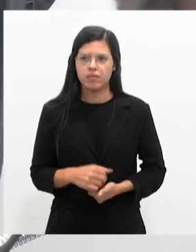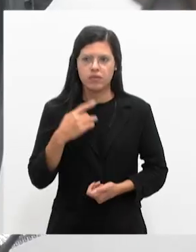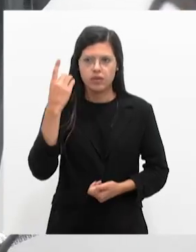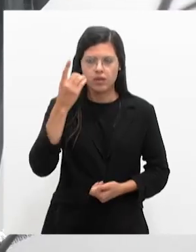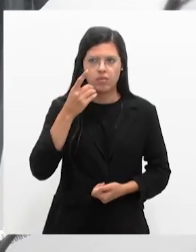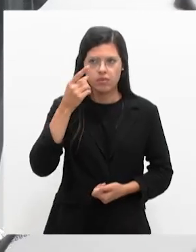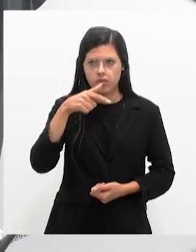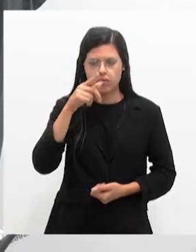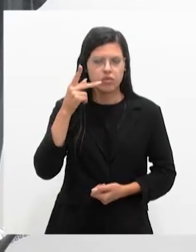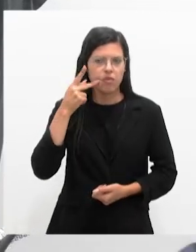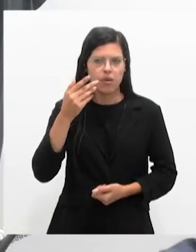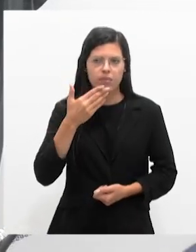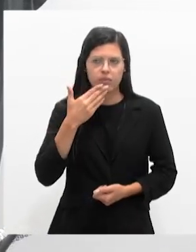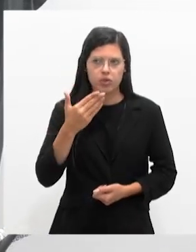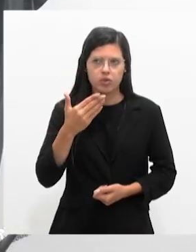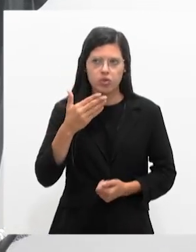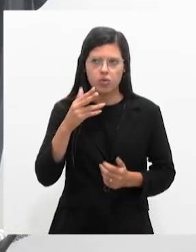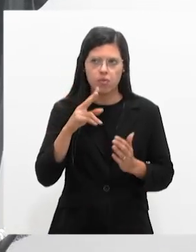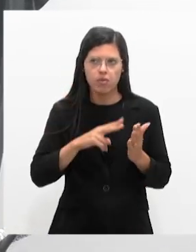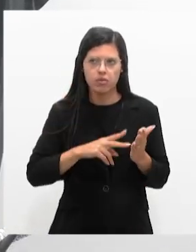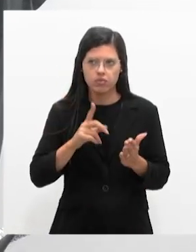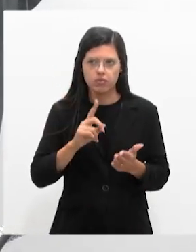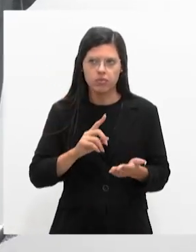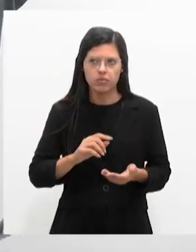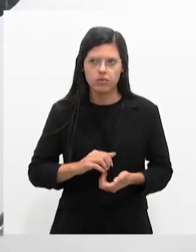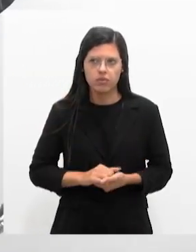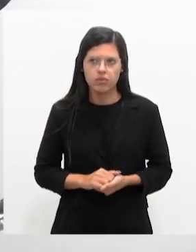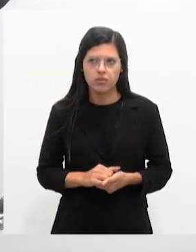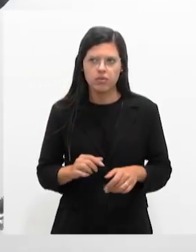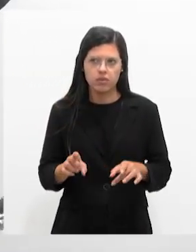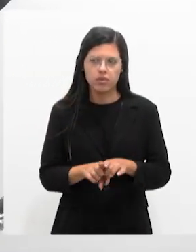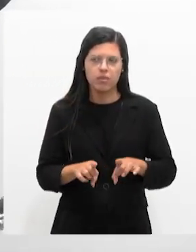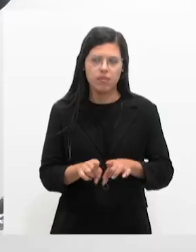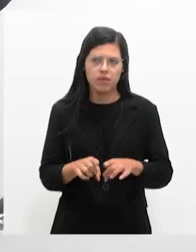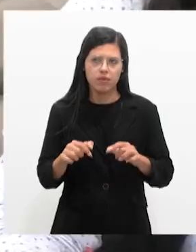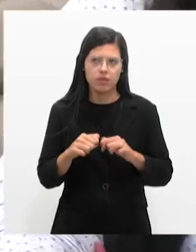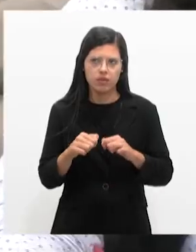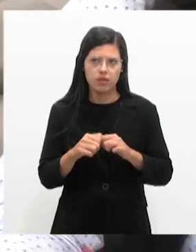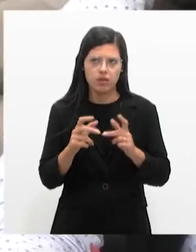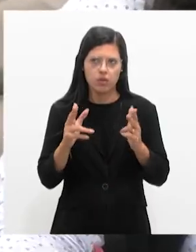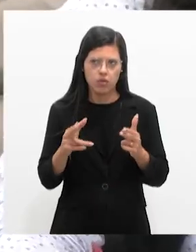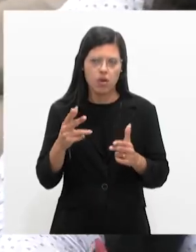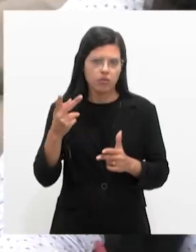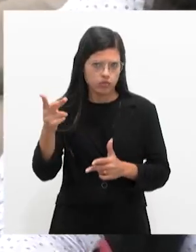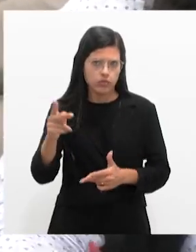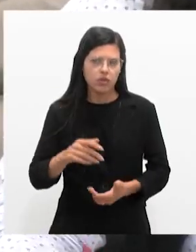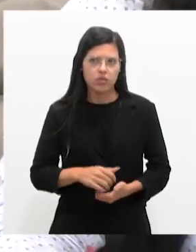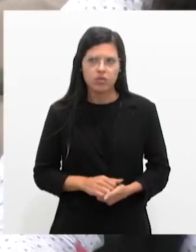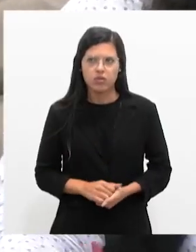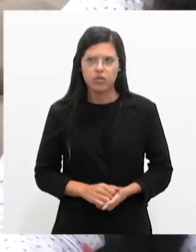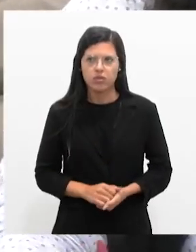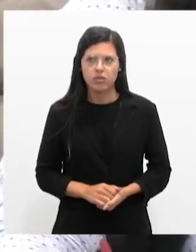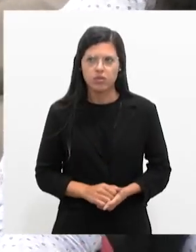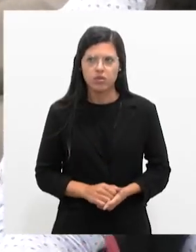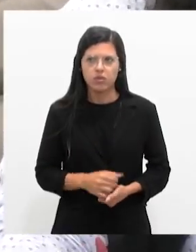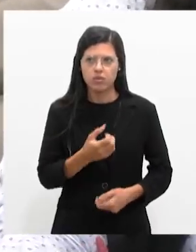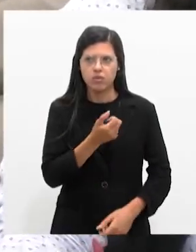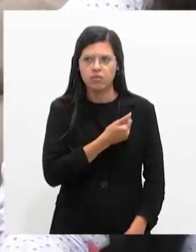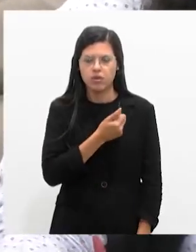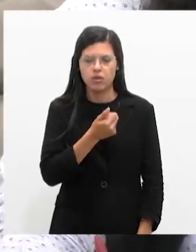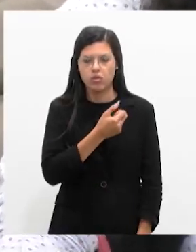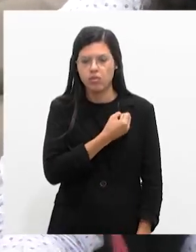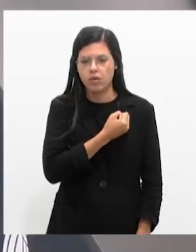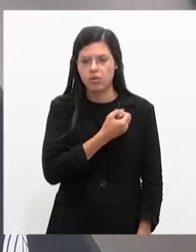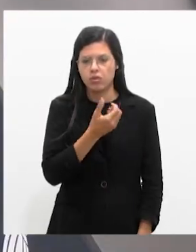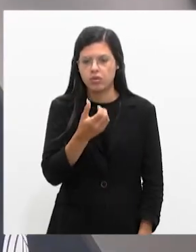pareceres dele. Presidente? Também vou pular os de Vossa Excelência. O que eu ia pedir, por então, conta da reunião agora, na o item presidência. 6, deputada